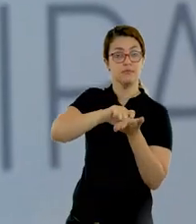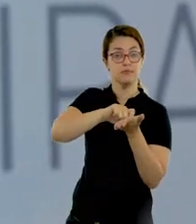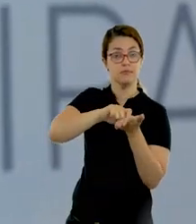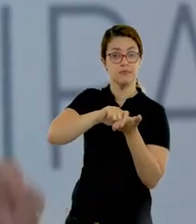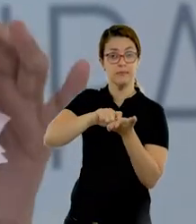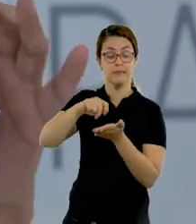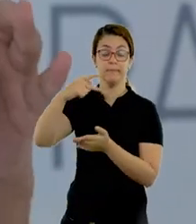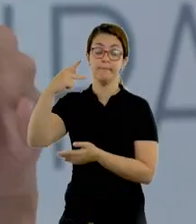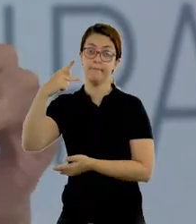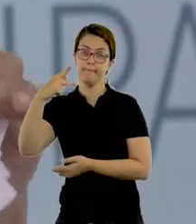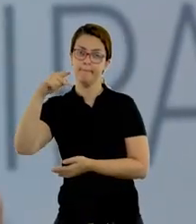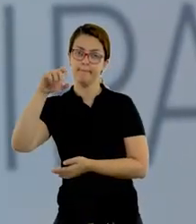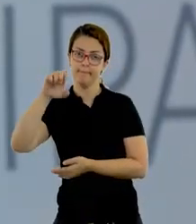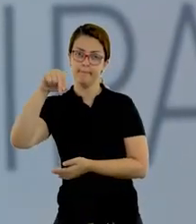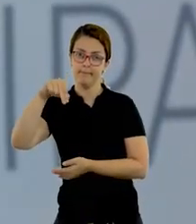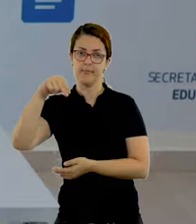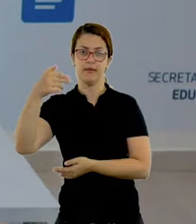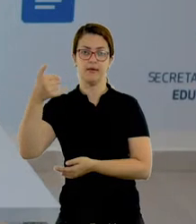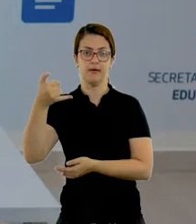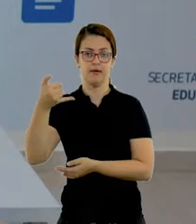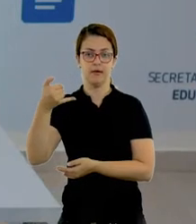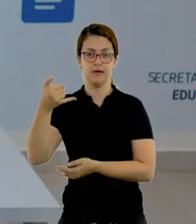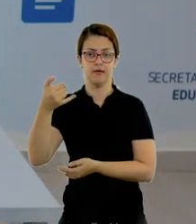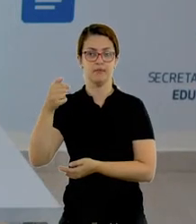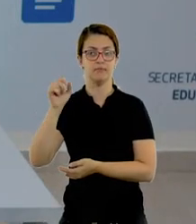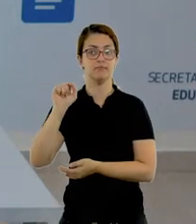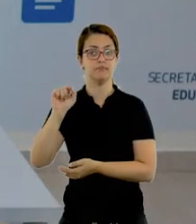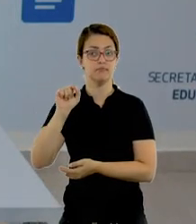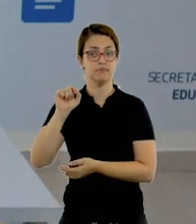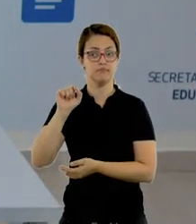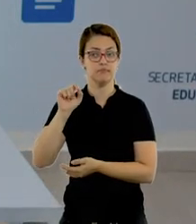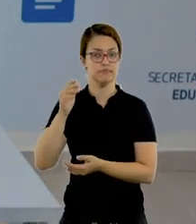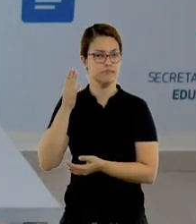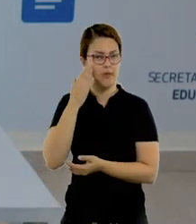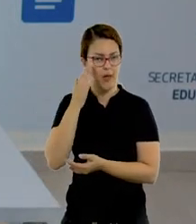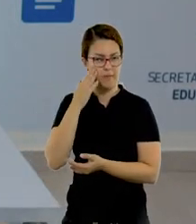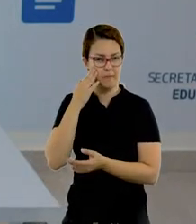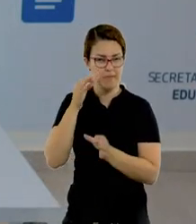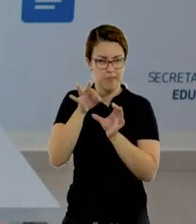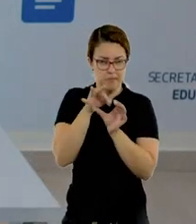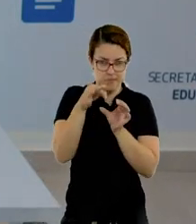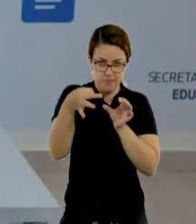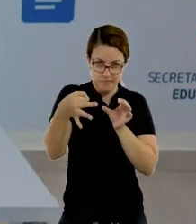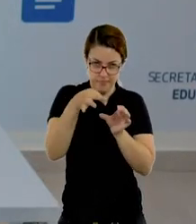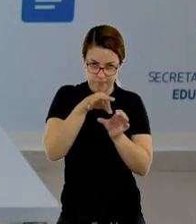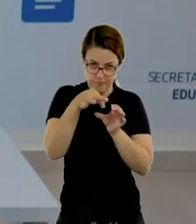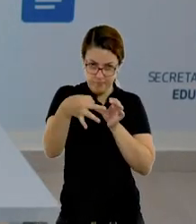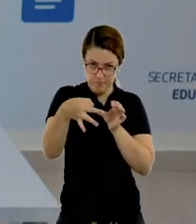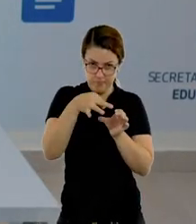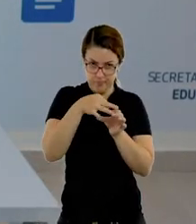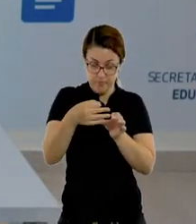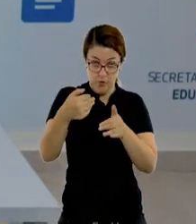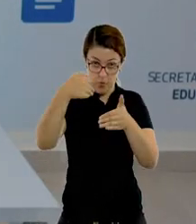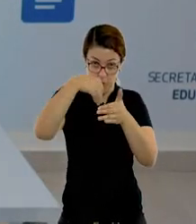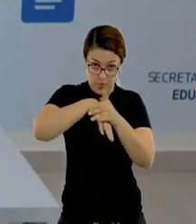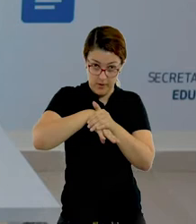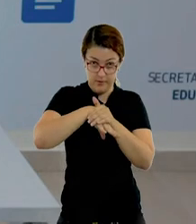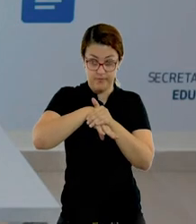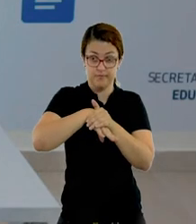pen, caneta. Qual é a missão? Pega o estojo da sua criança, uma pencil case, coloca esses papeizinhos lá